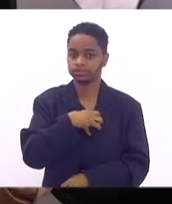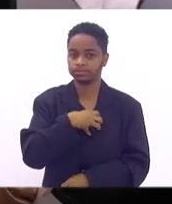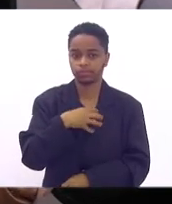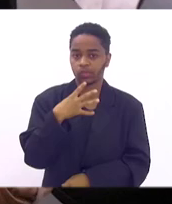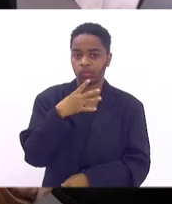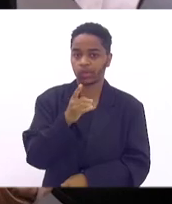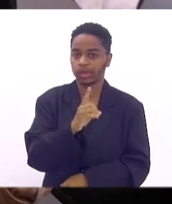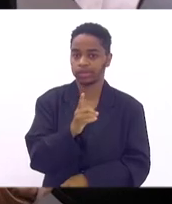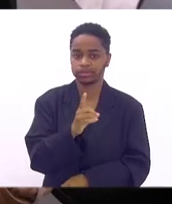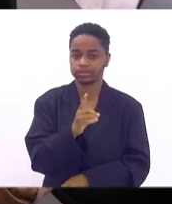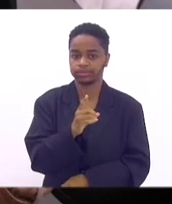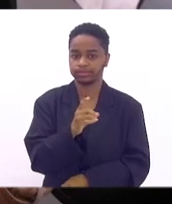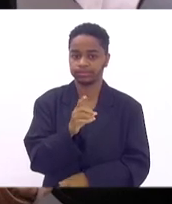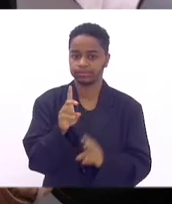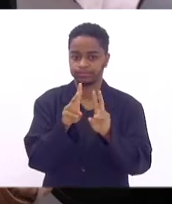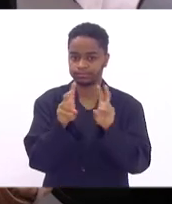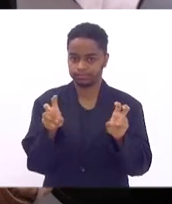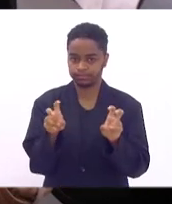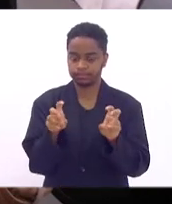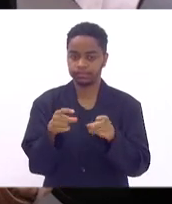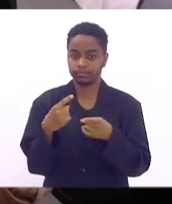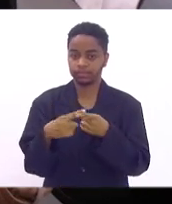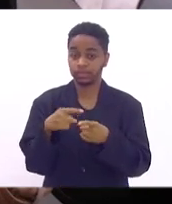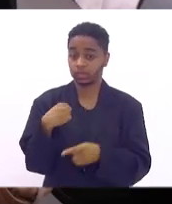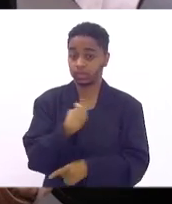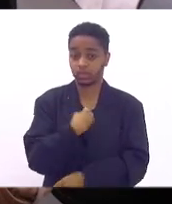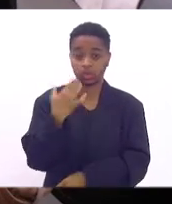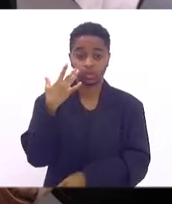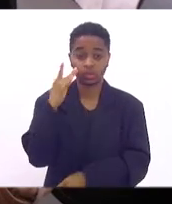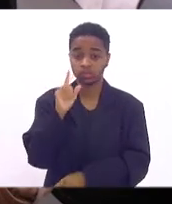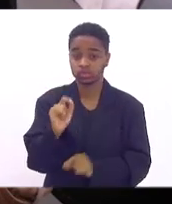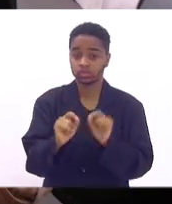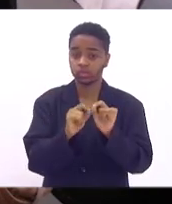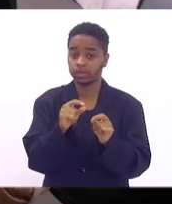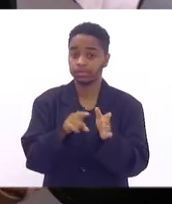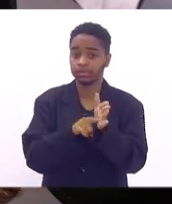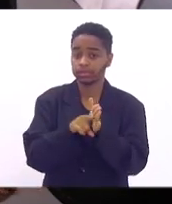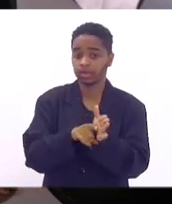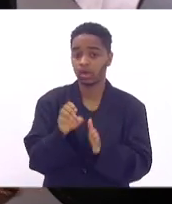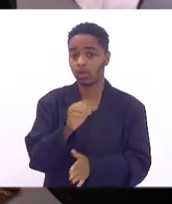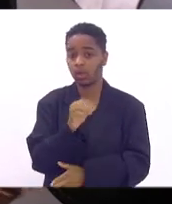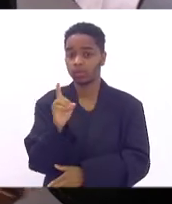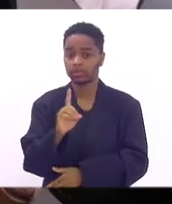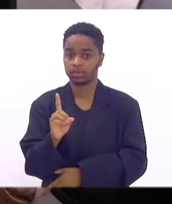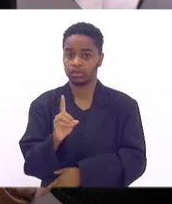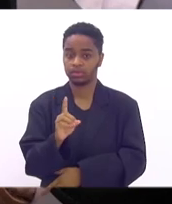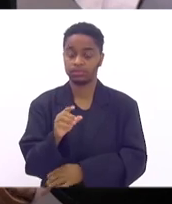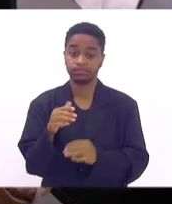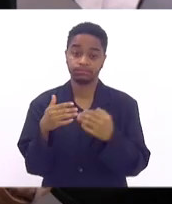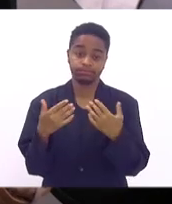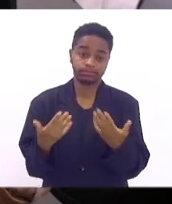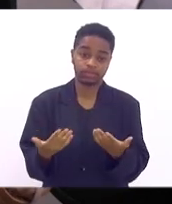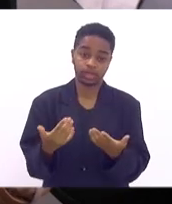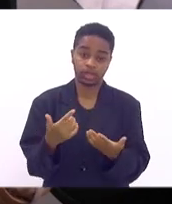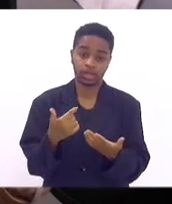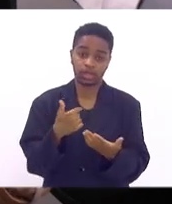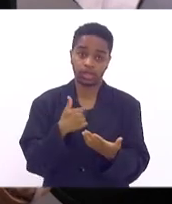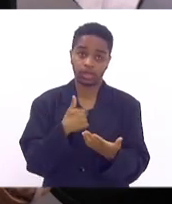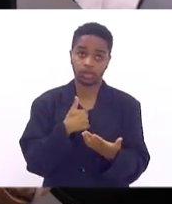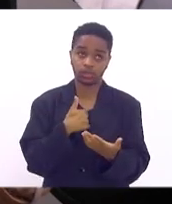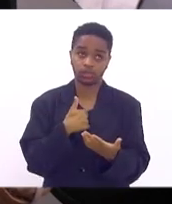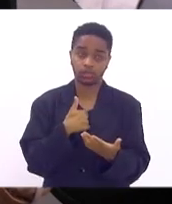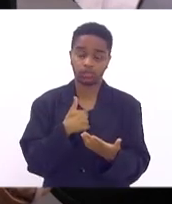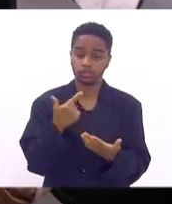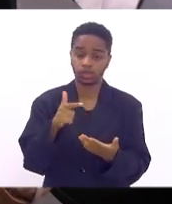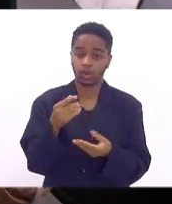assunto. Né? A gente não sabe o que é investigável ou não. Então, eu não tenho como